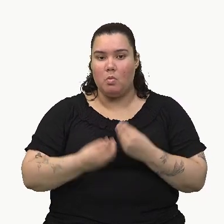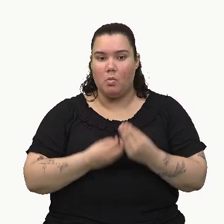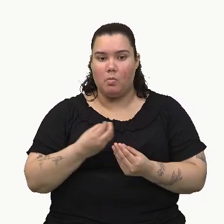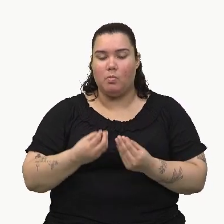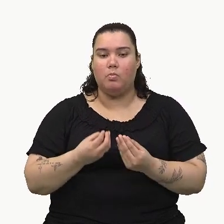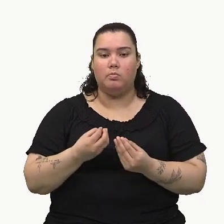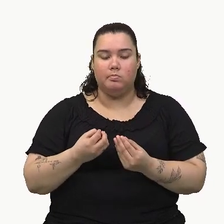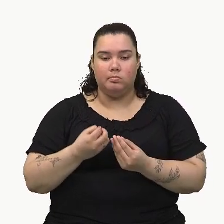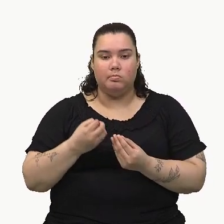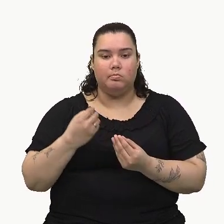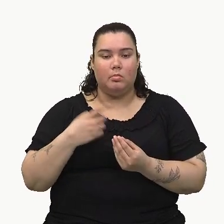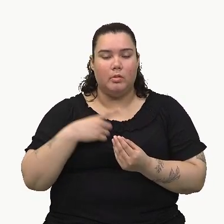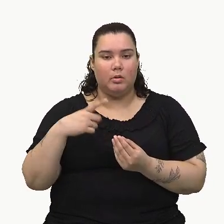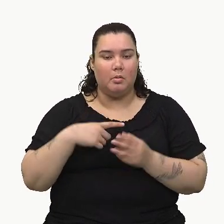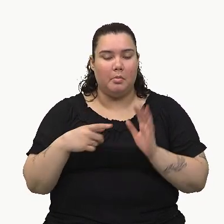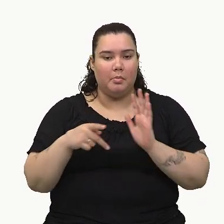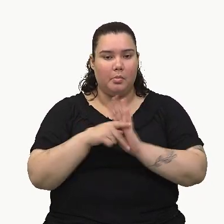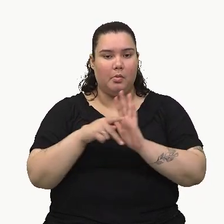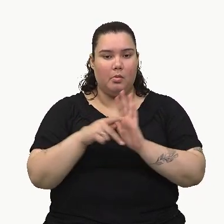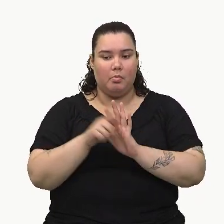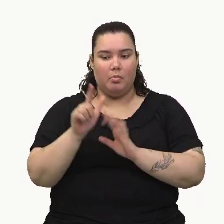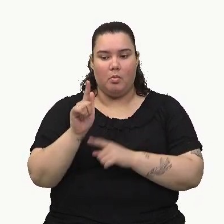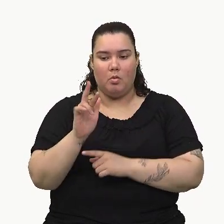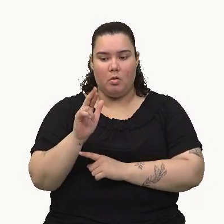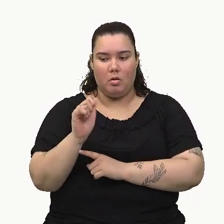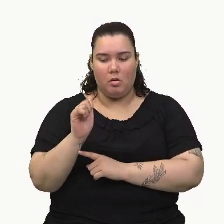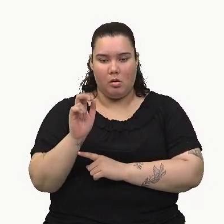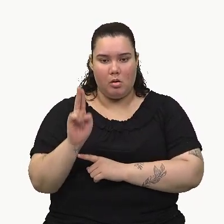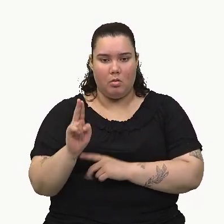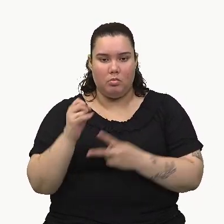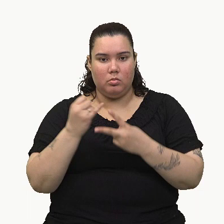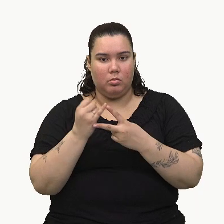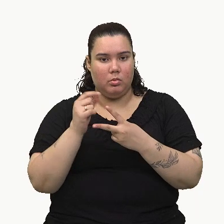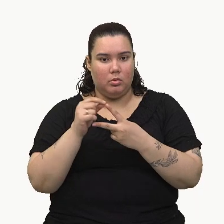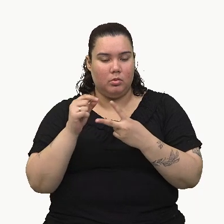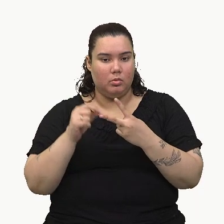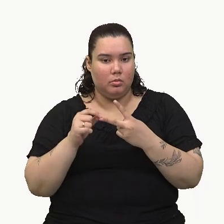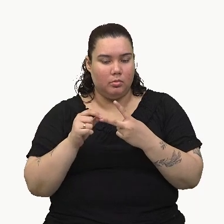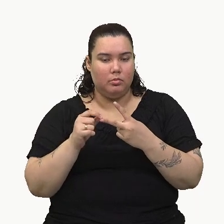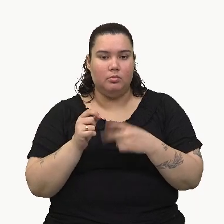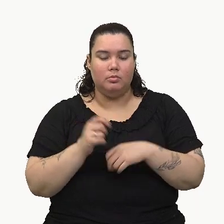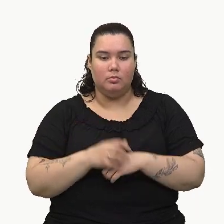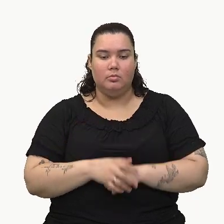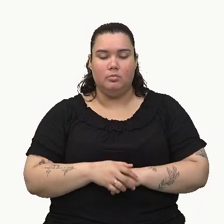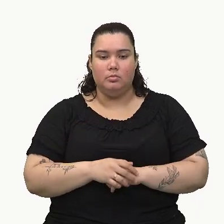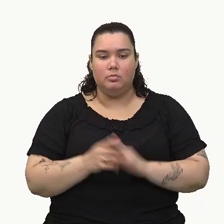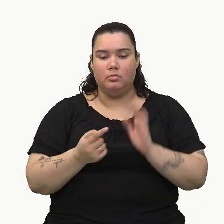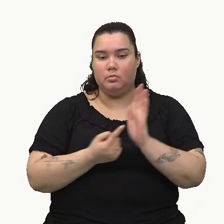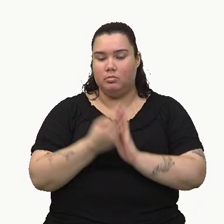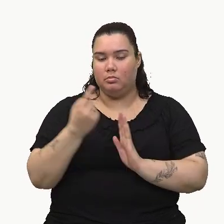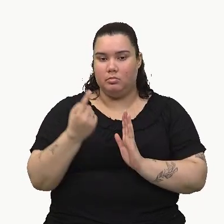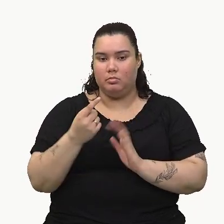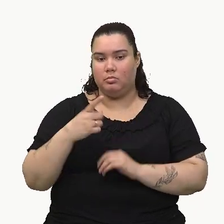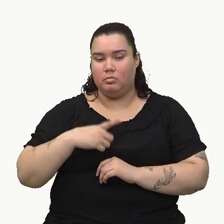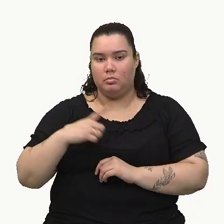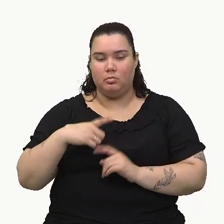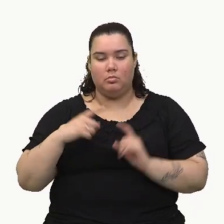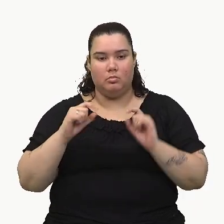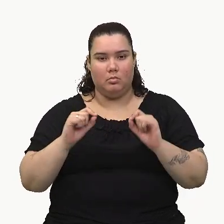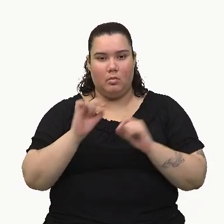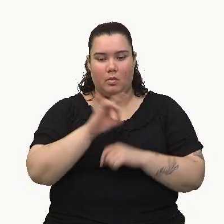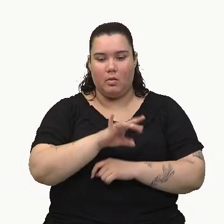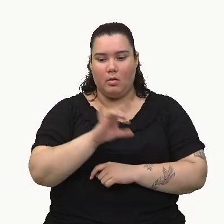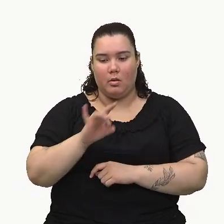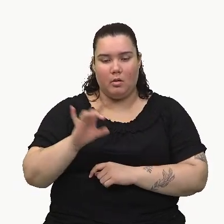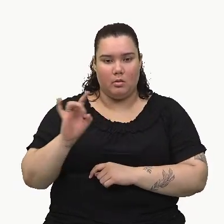então, para determinarmos o grau desse polinômio? Primeiro, quando você tem em cada